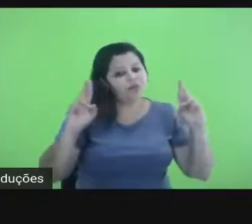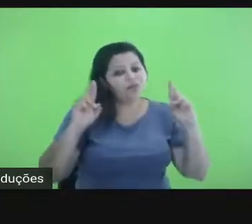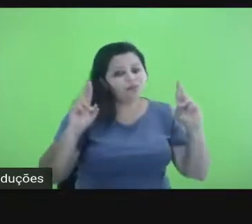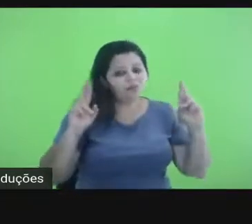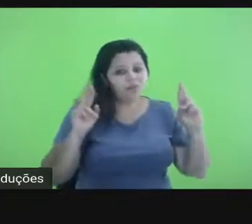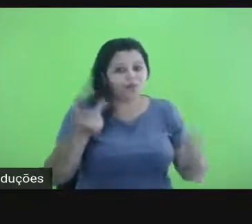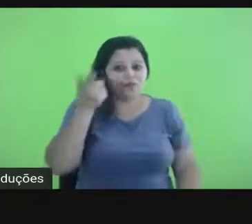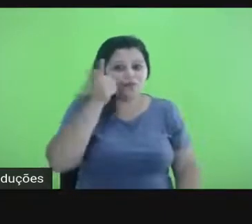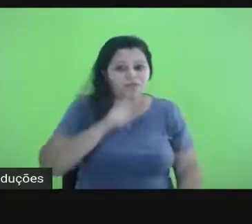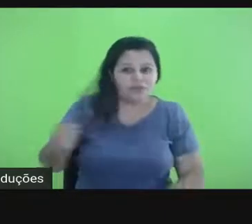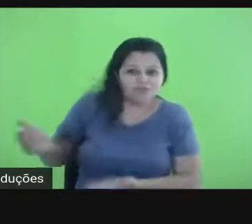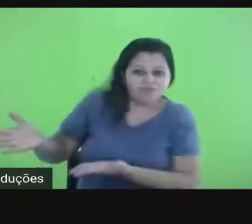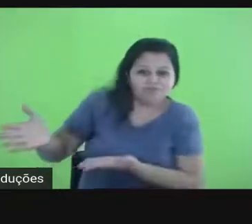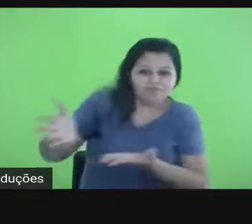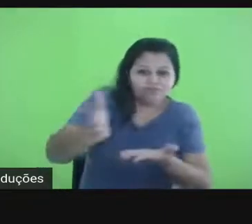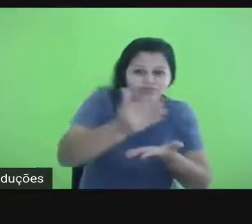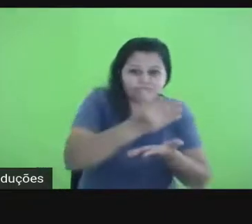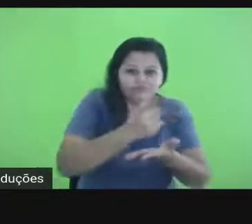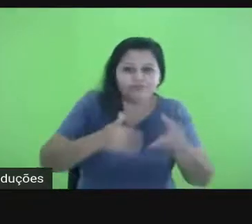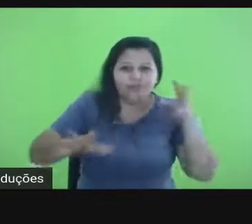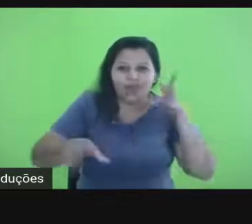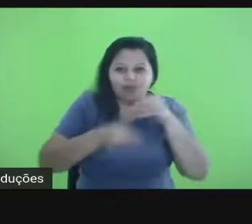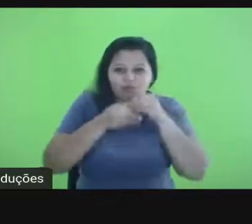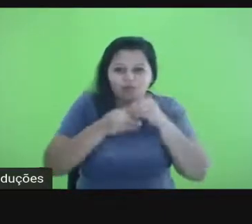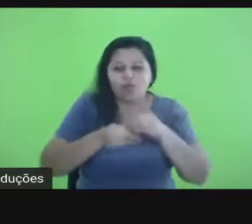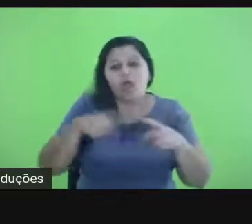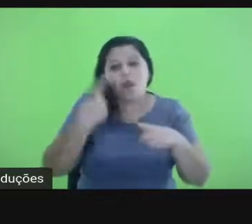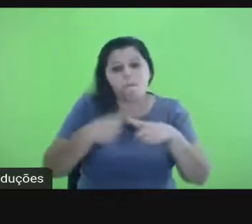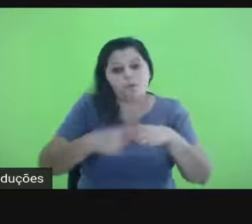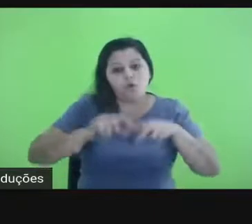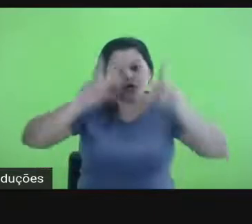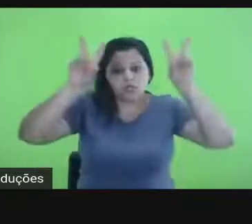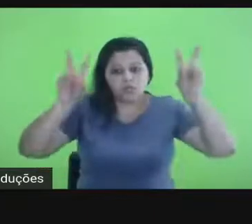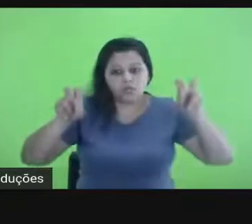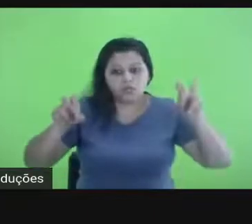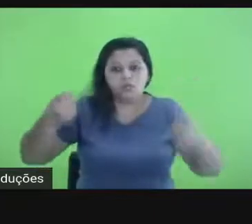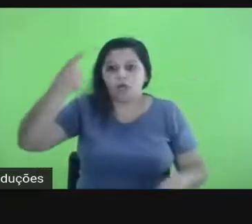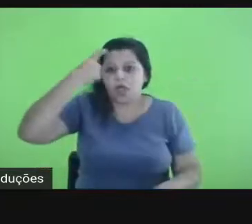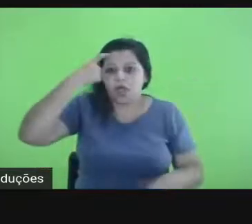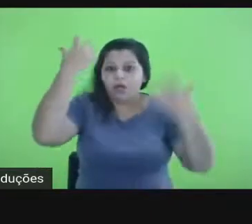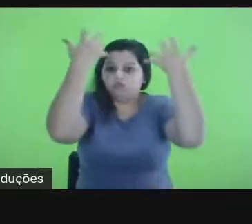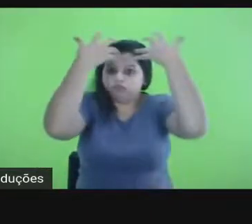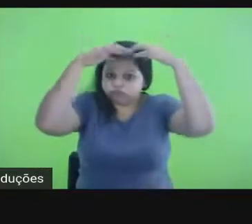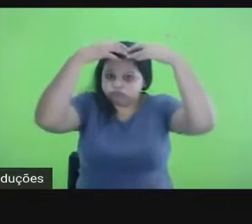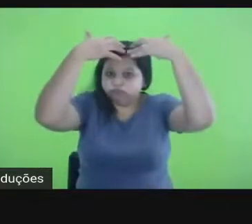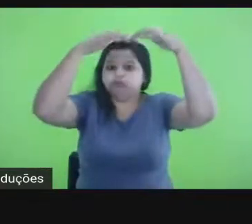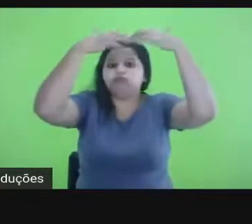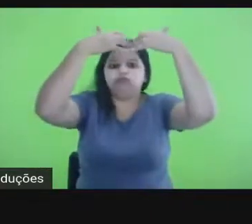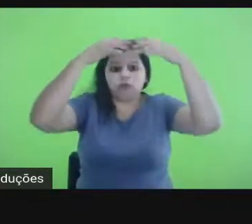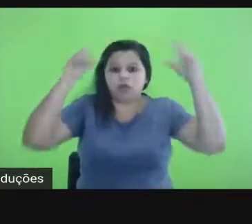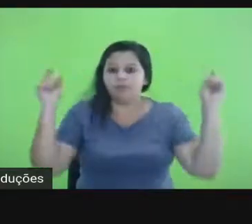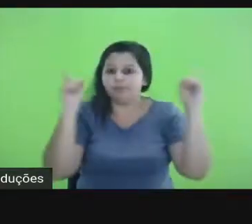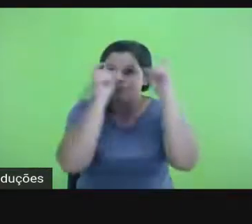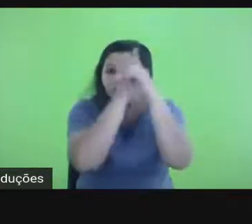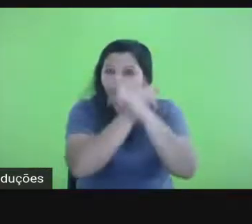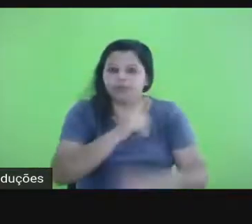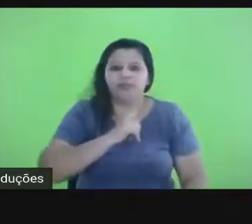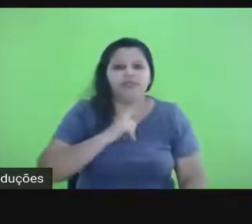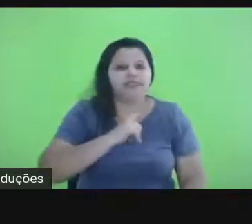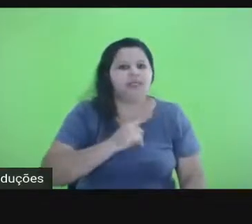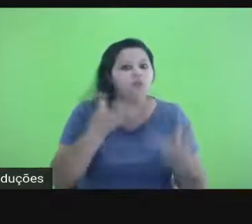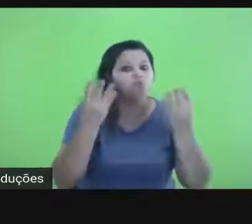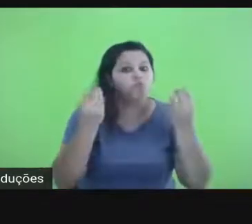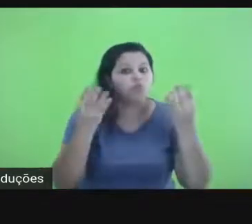um apanhadão, porque esse assunto ele é muito mais complexo do que parece, e tem bastante coisa para falar a respeito